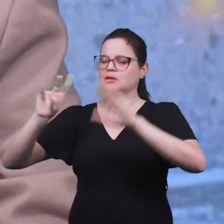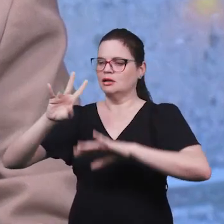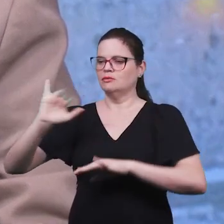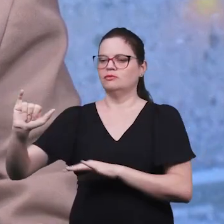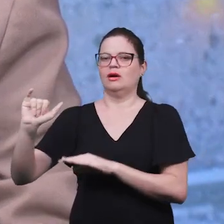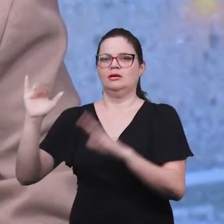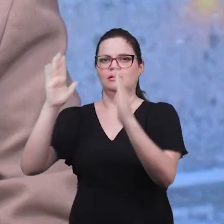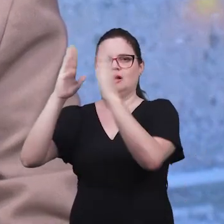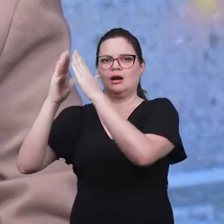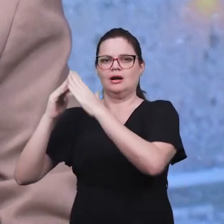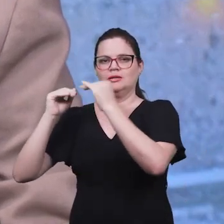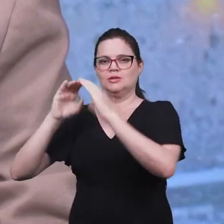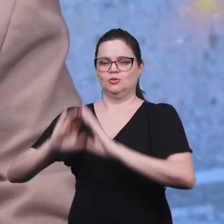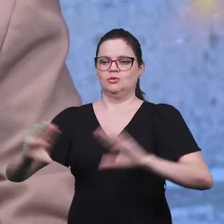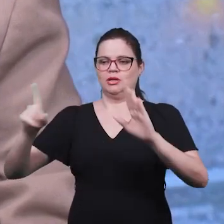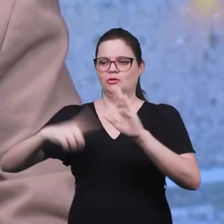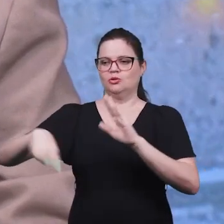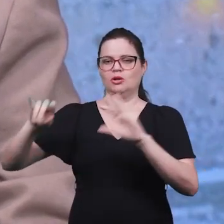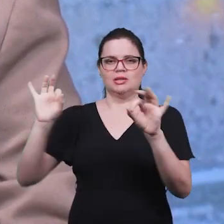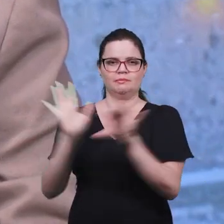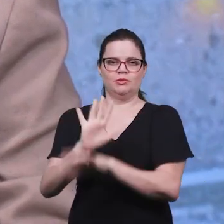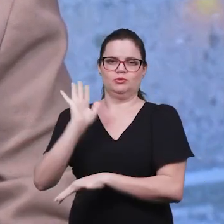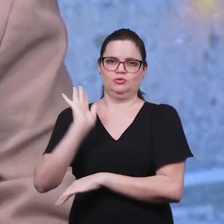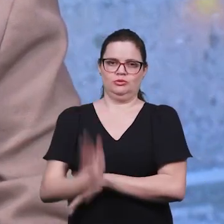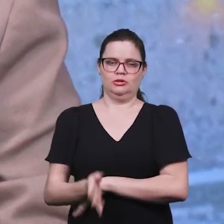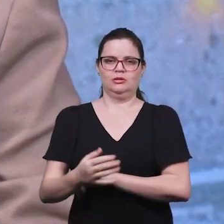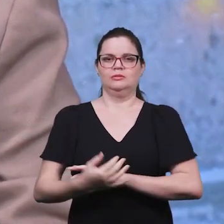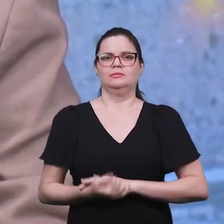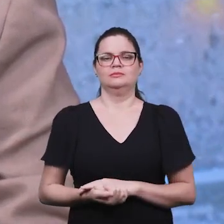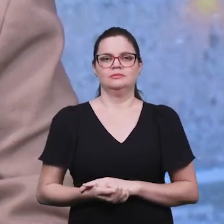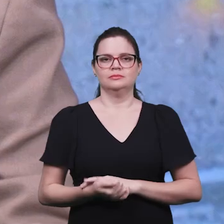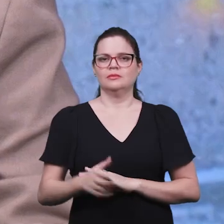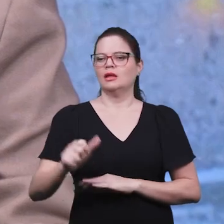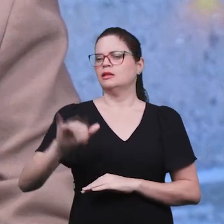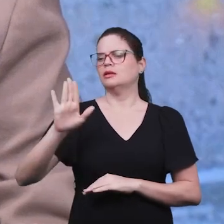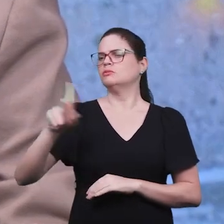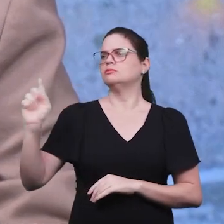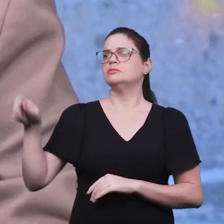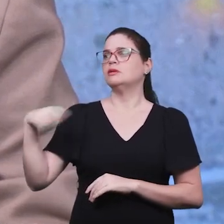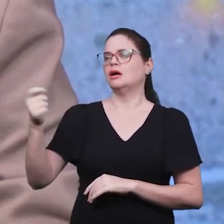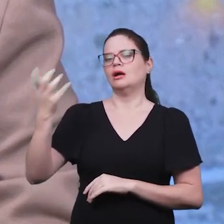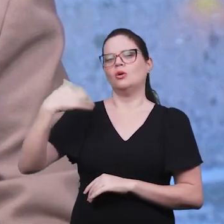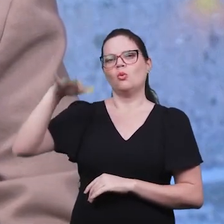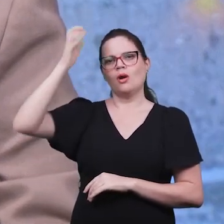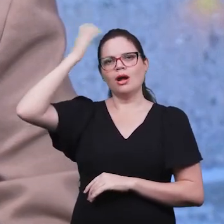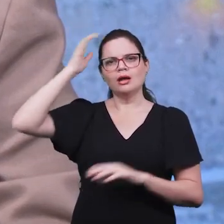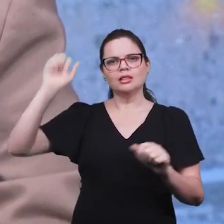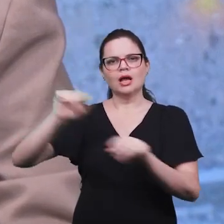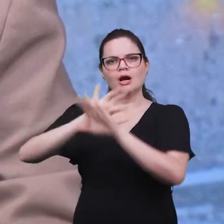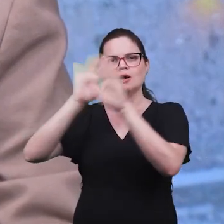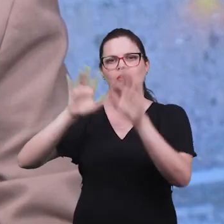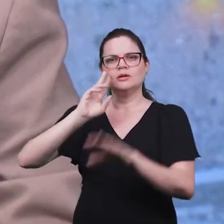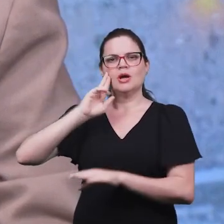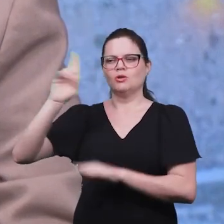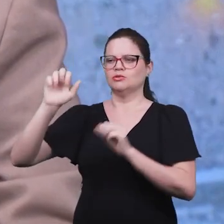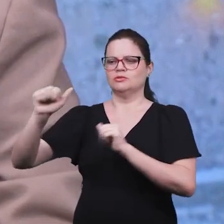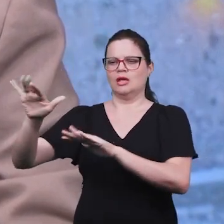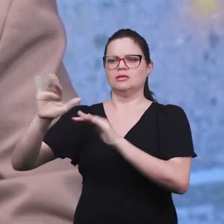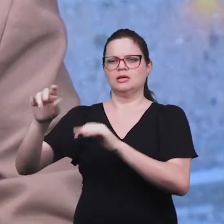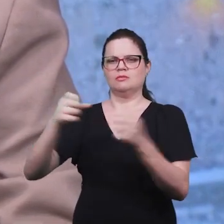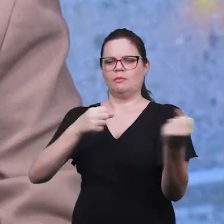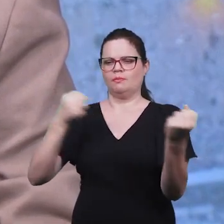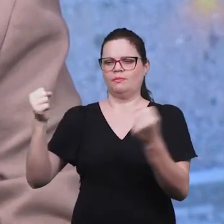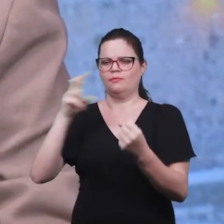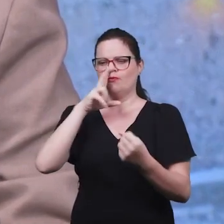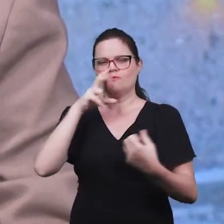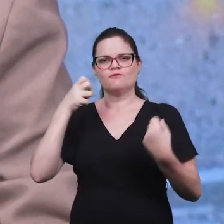levar até as moradas celestiais que Ele já preparou para nós. Então quem que é esse? É o Rei da Glória, é o Senhor dos Exércitos, é o